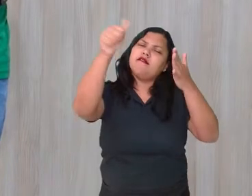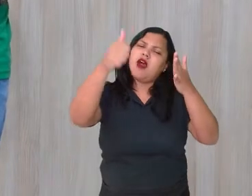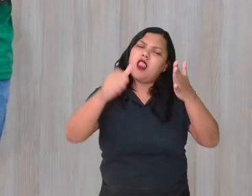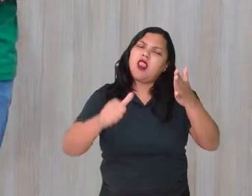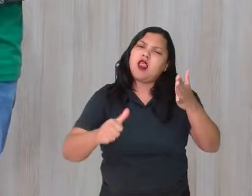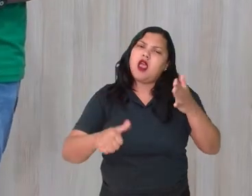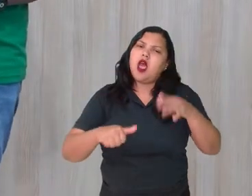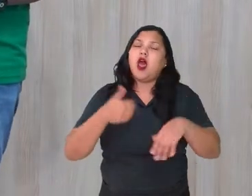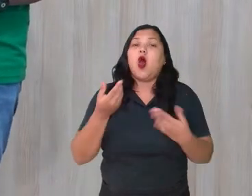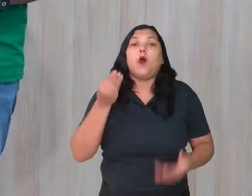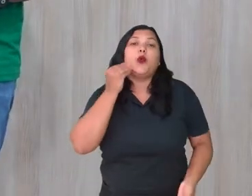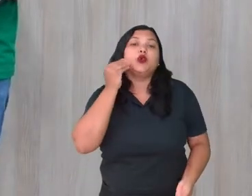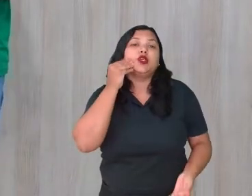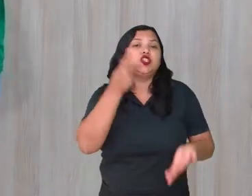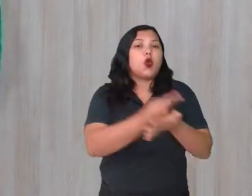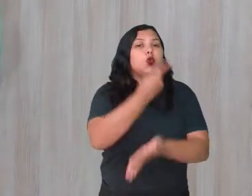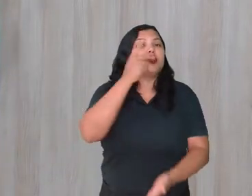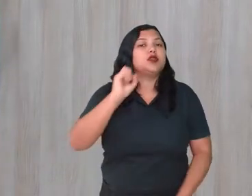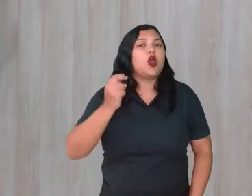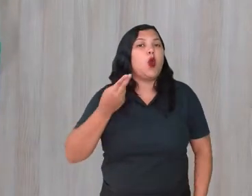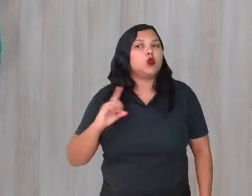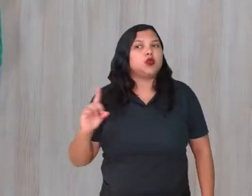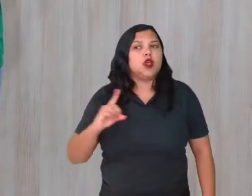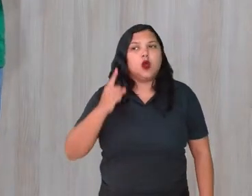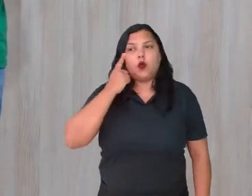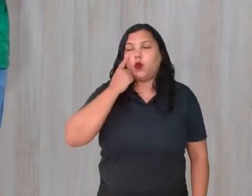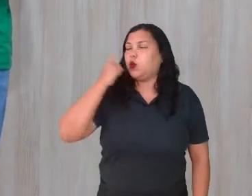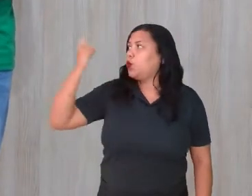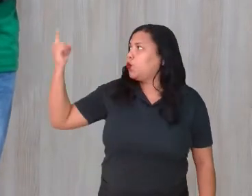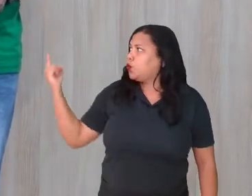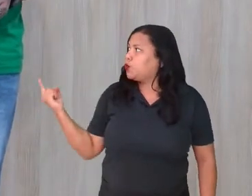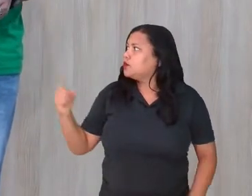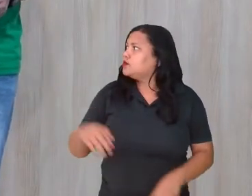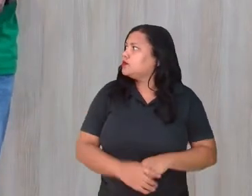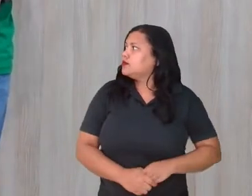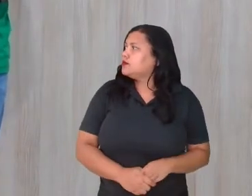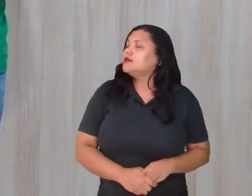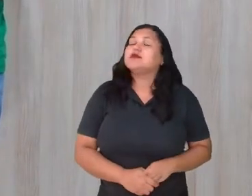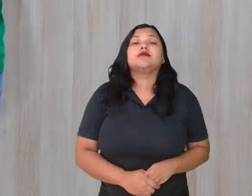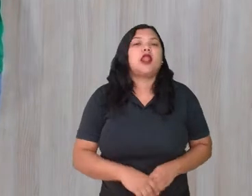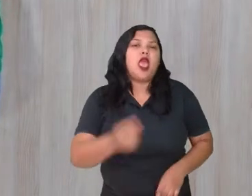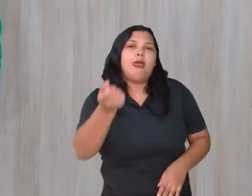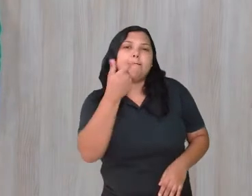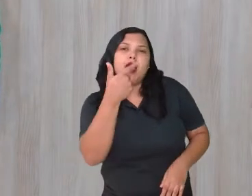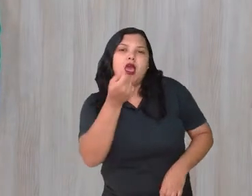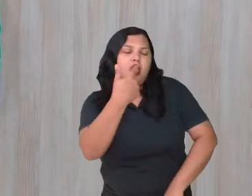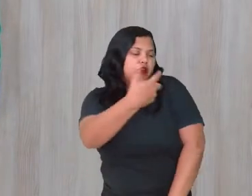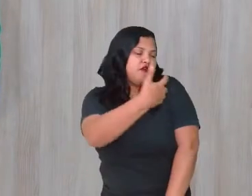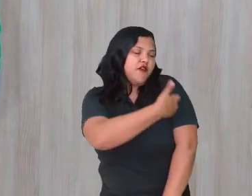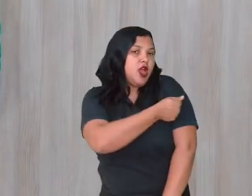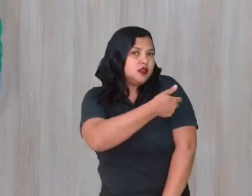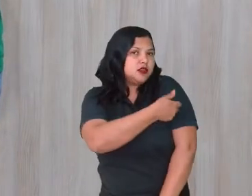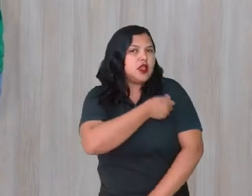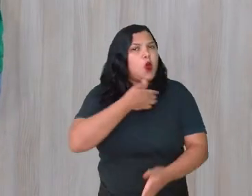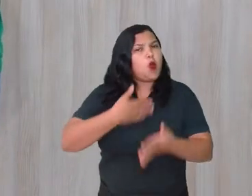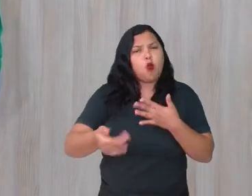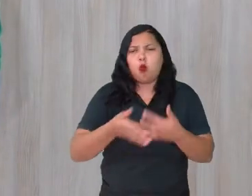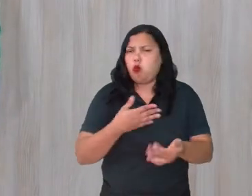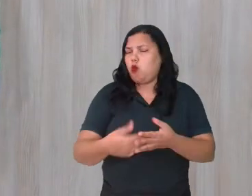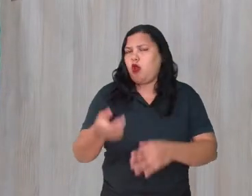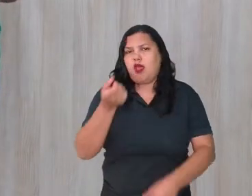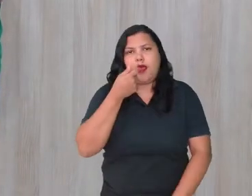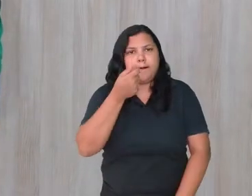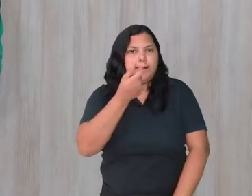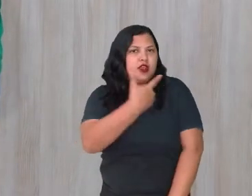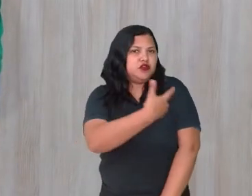certo? Por exemplo, as situações que eu vou trazer agora é relacionada a remédios, vacinas. Qualquer remédio,